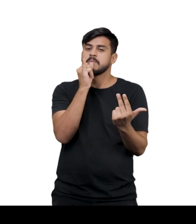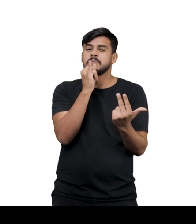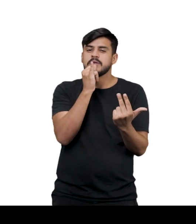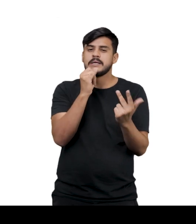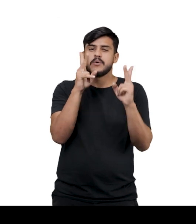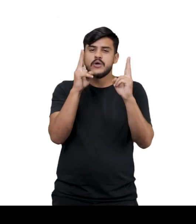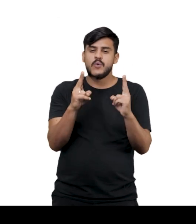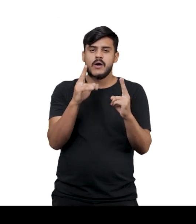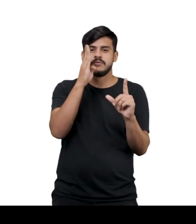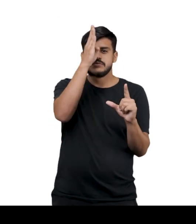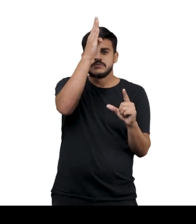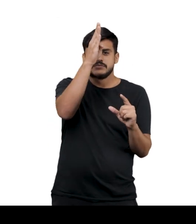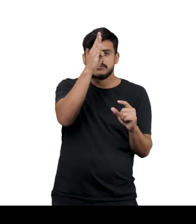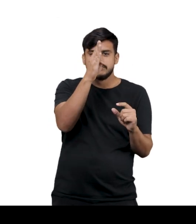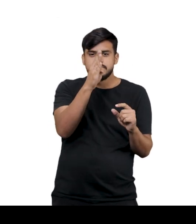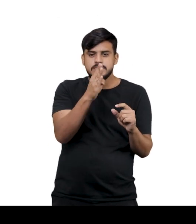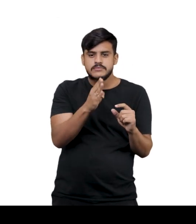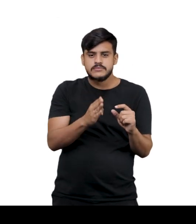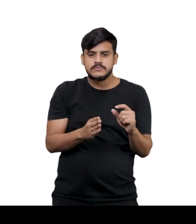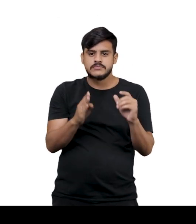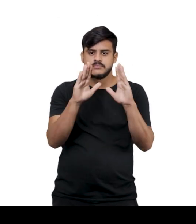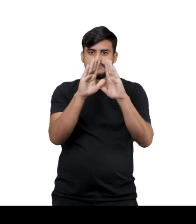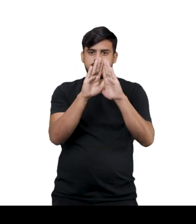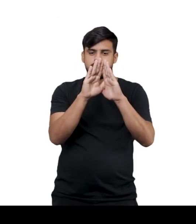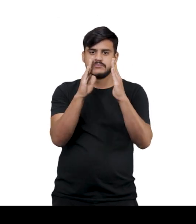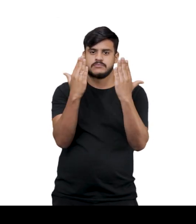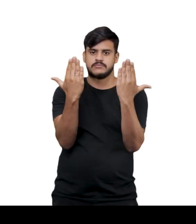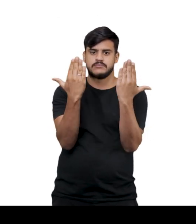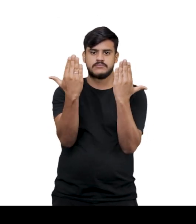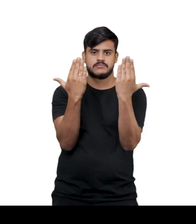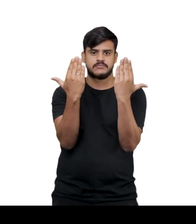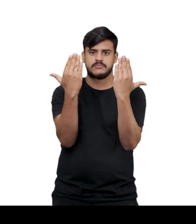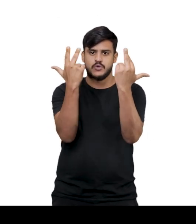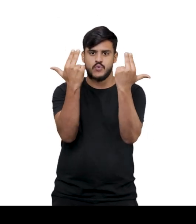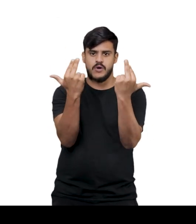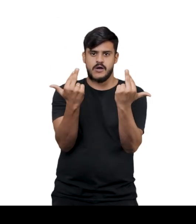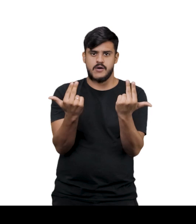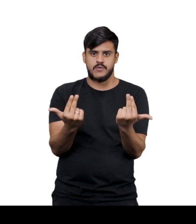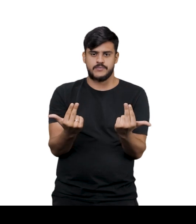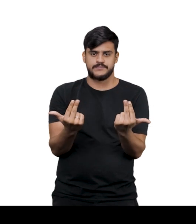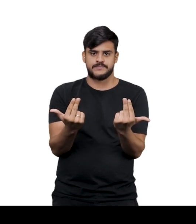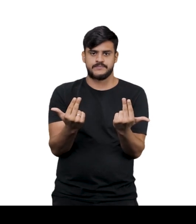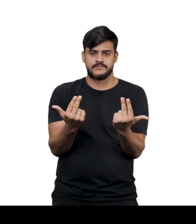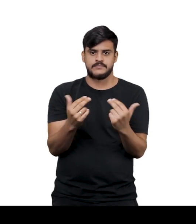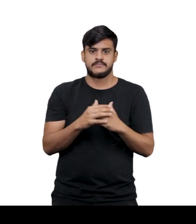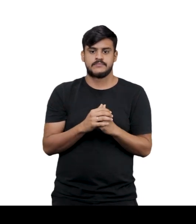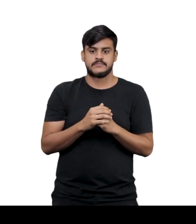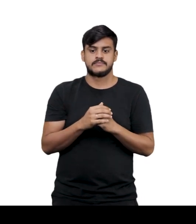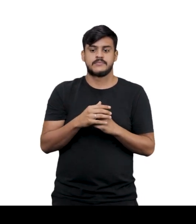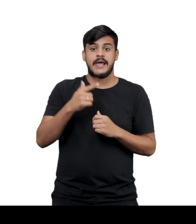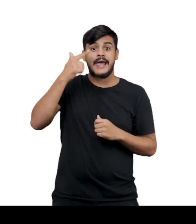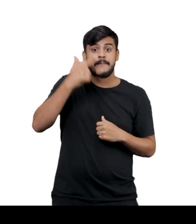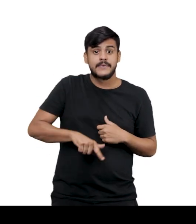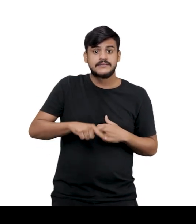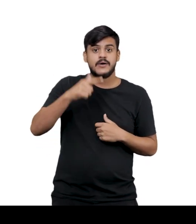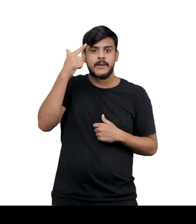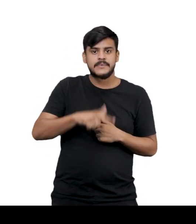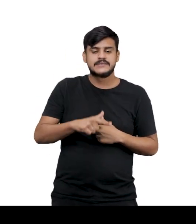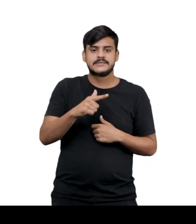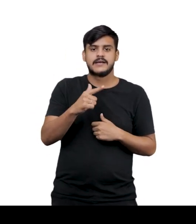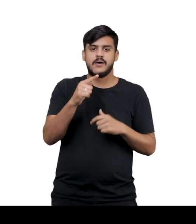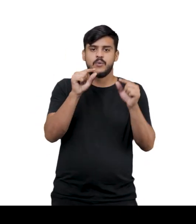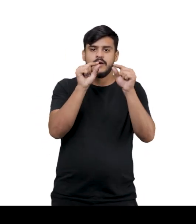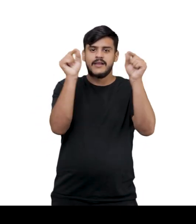composição refletida, como se houvesse um eixo vertical imaginário dividindo a tela ao meio. Essa